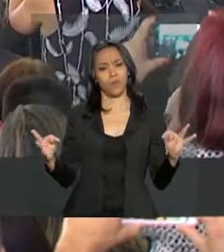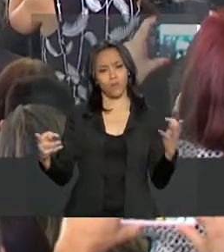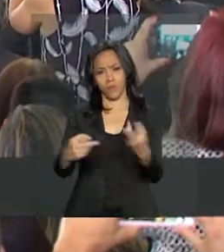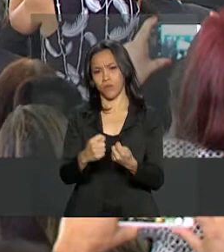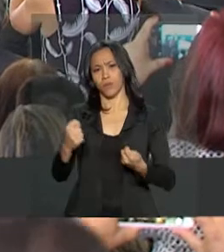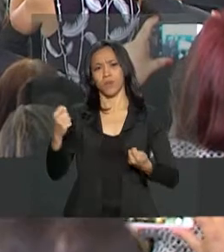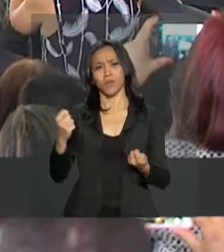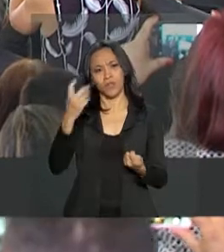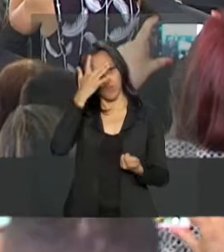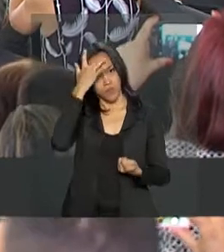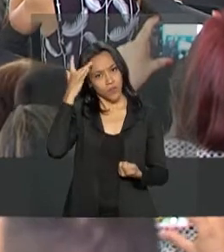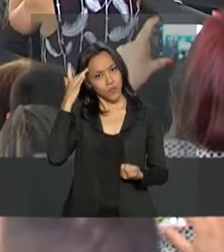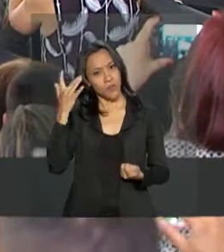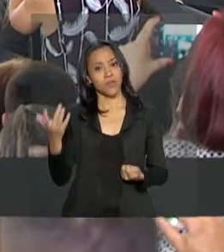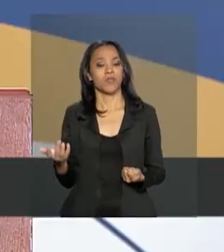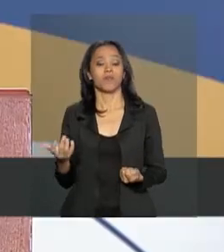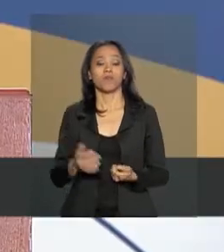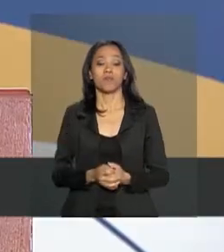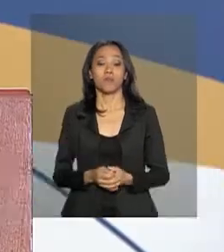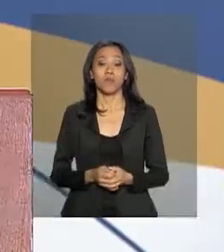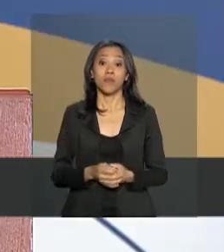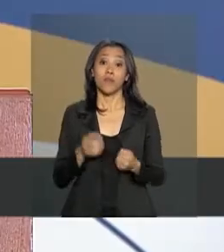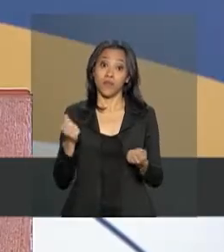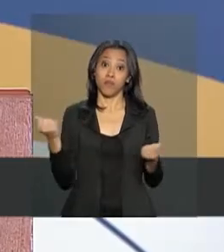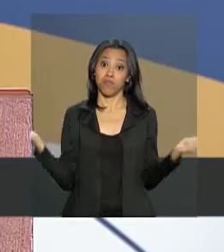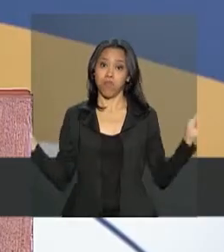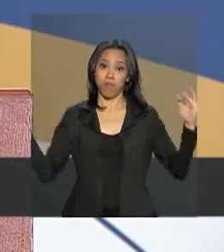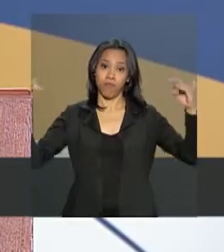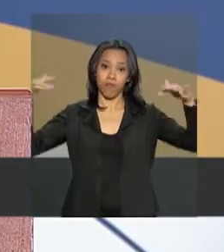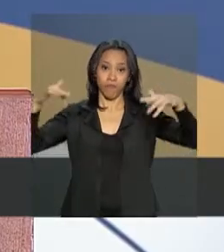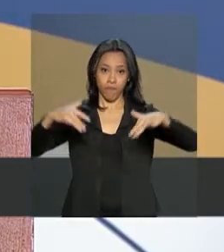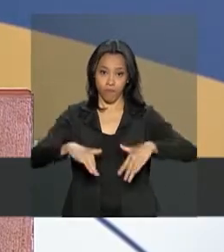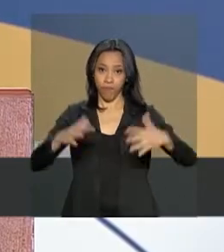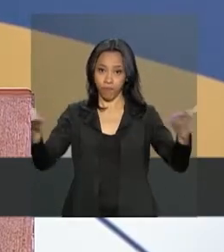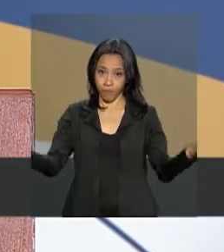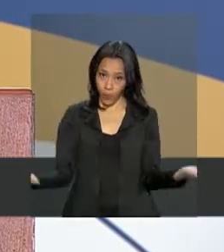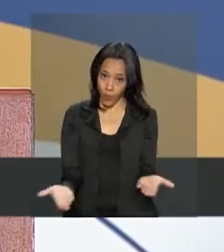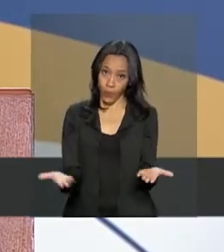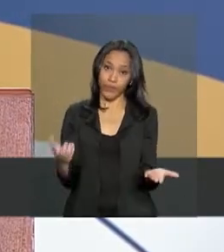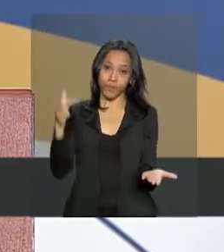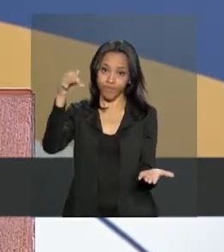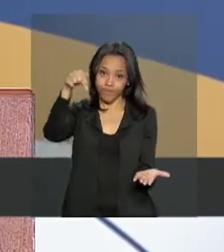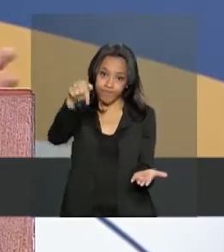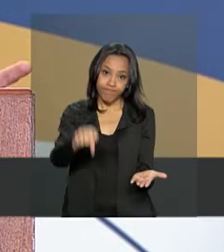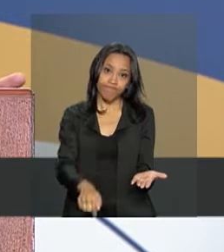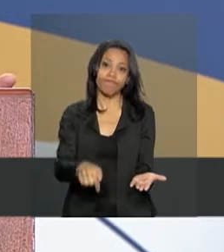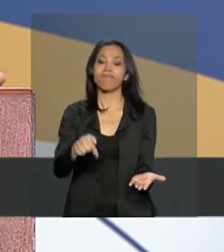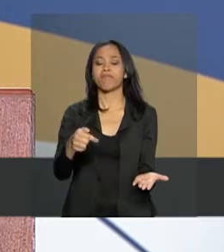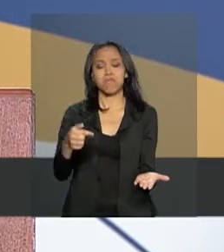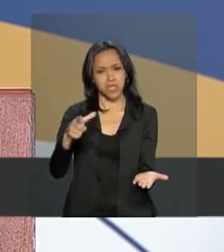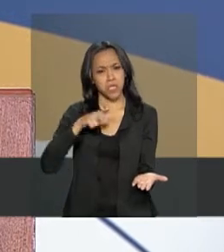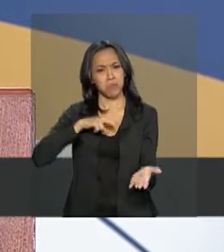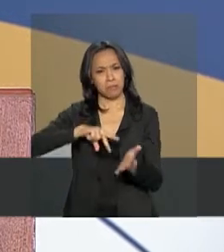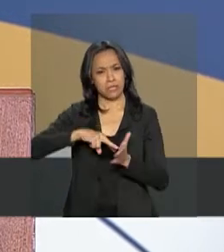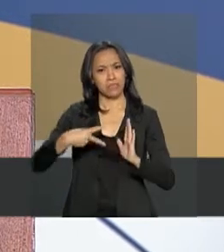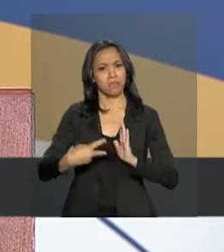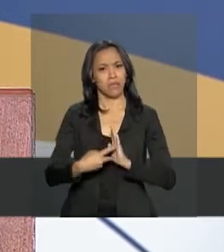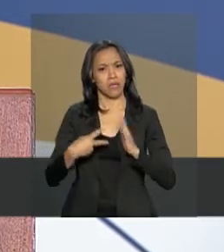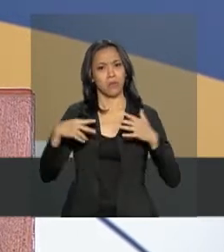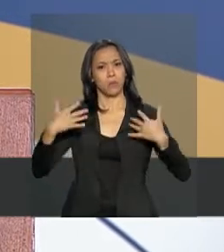estão usando a honra de participar deixe evento muito significativo